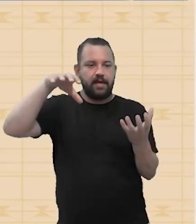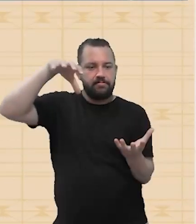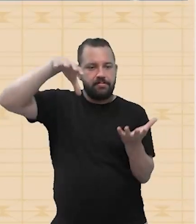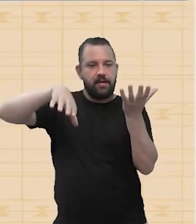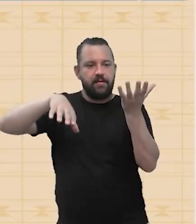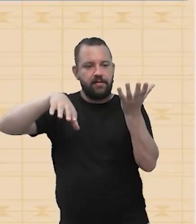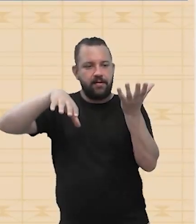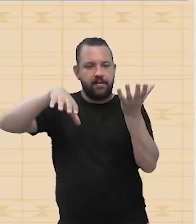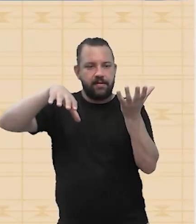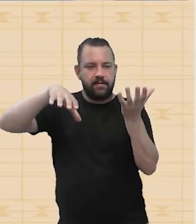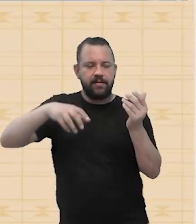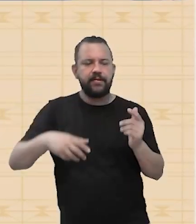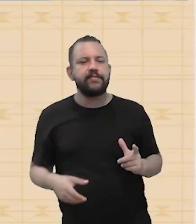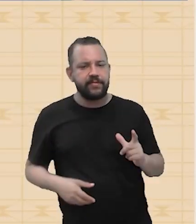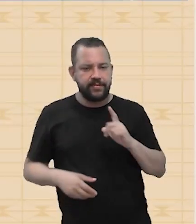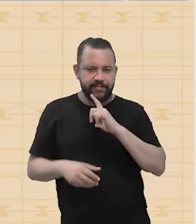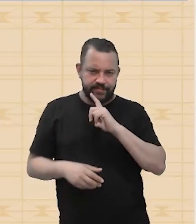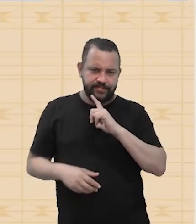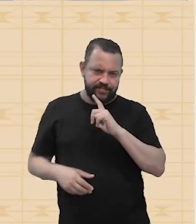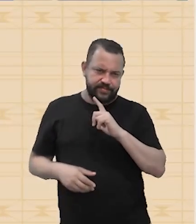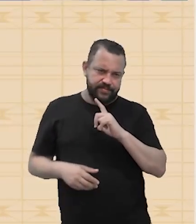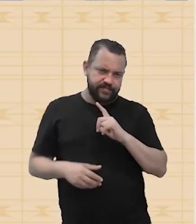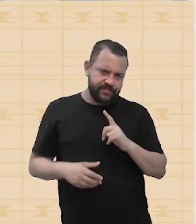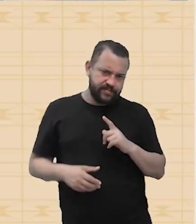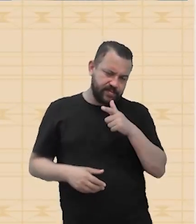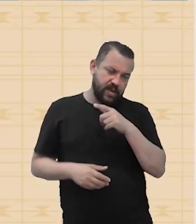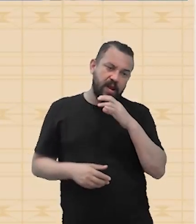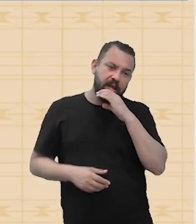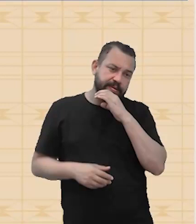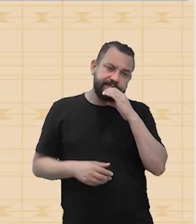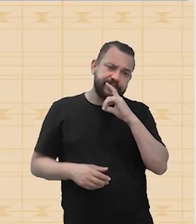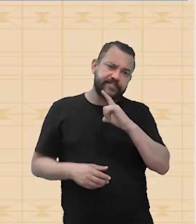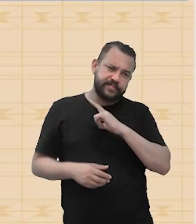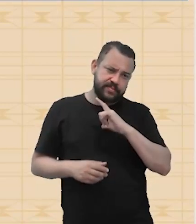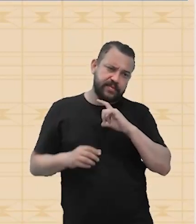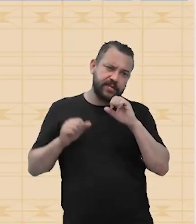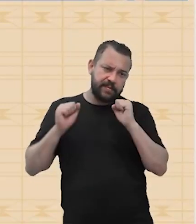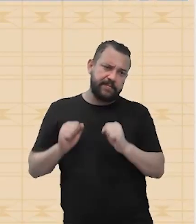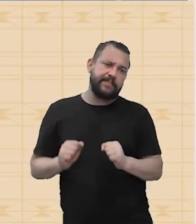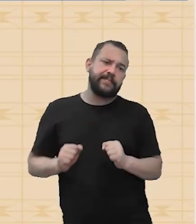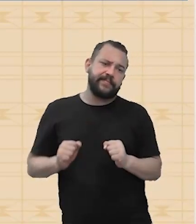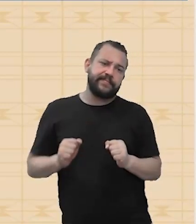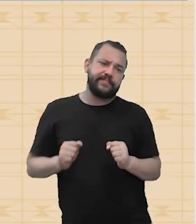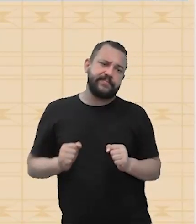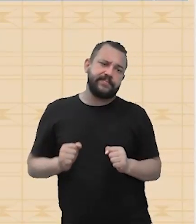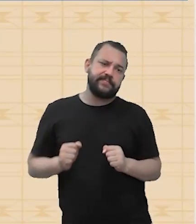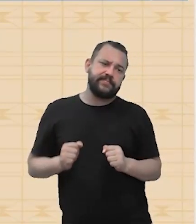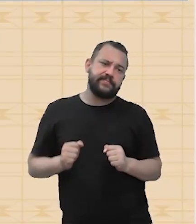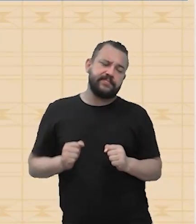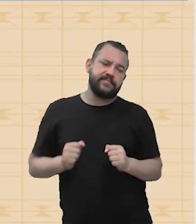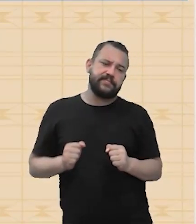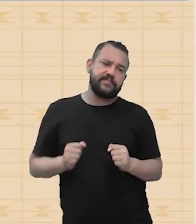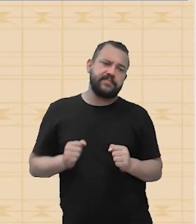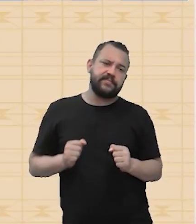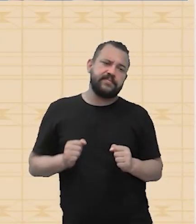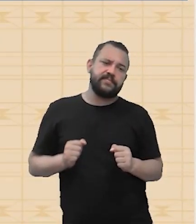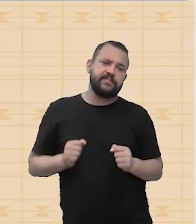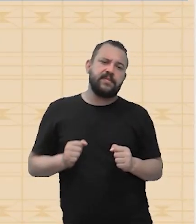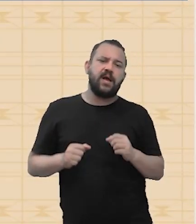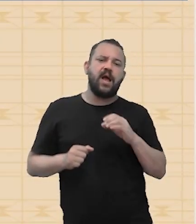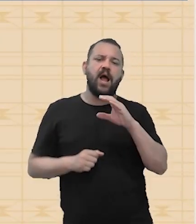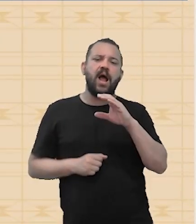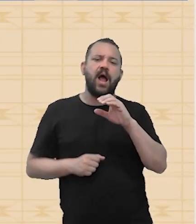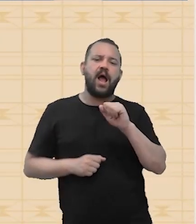uma unidade, tá? Esse calor, ele pode ser como unidade a caloria, como também